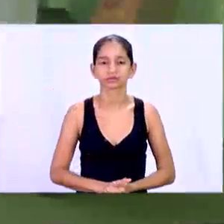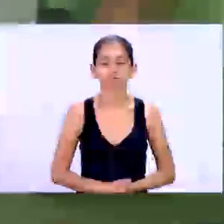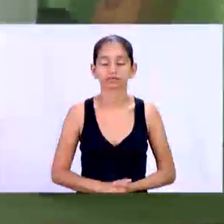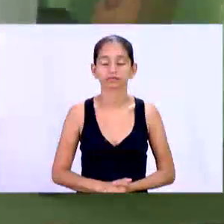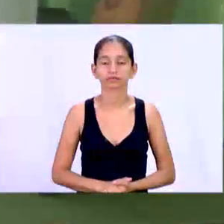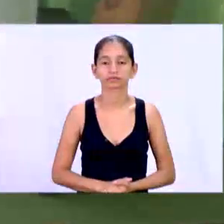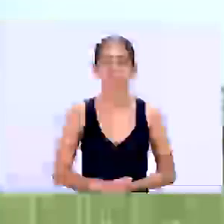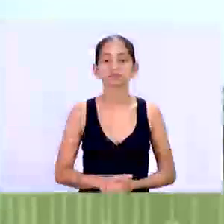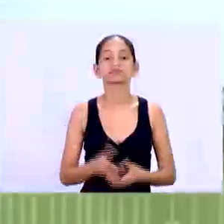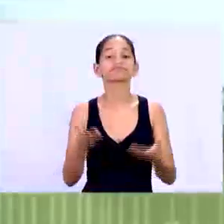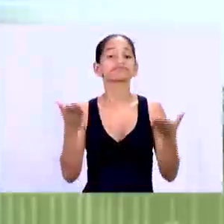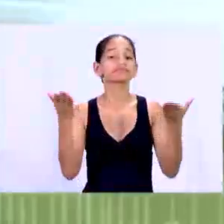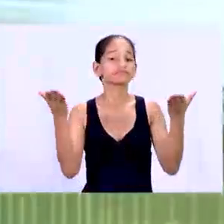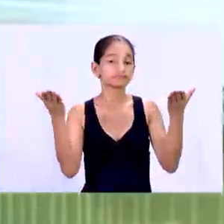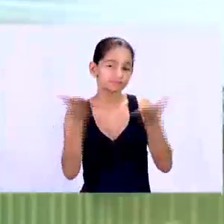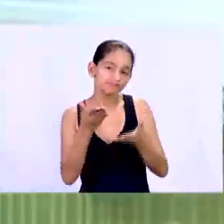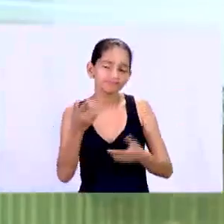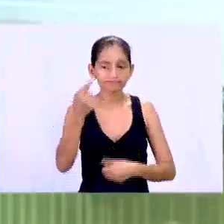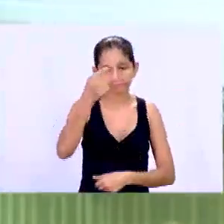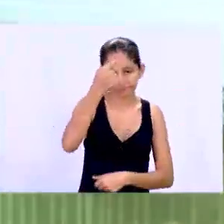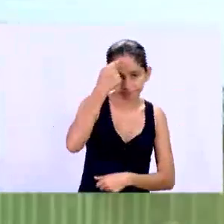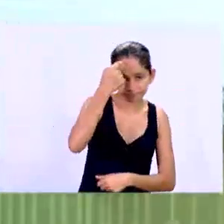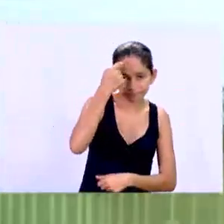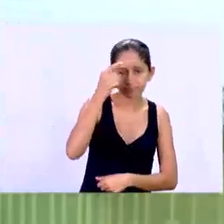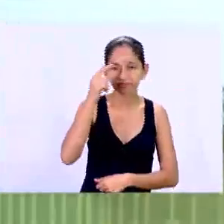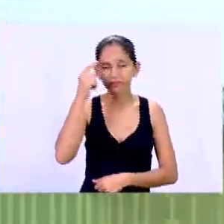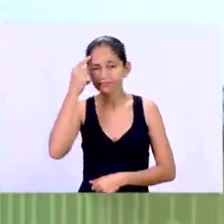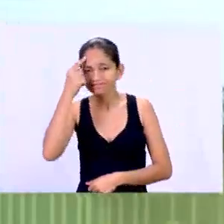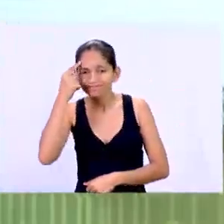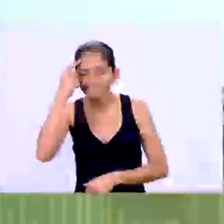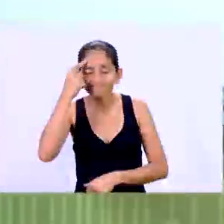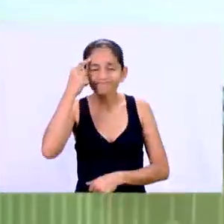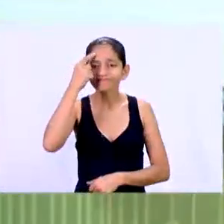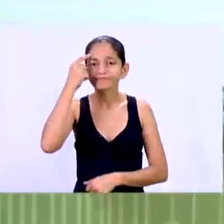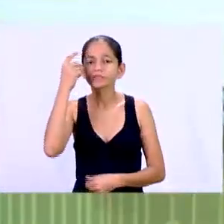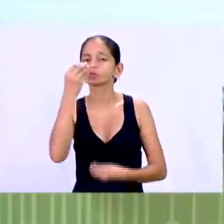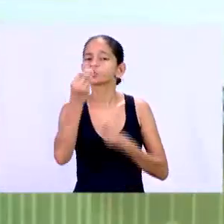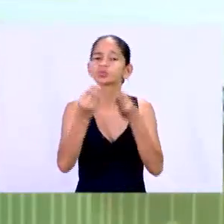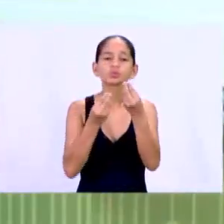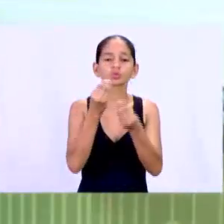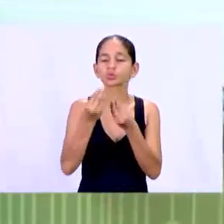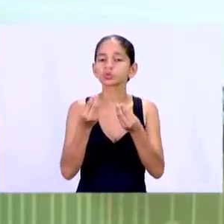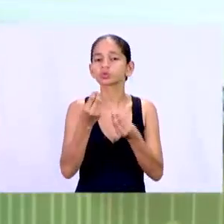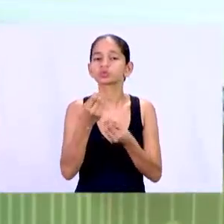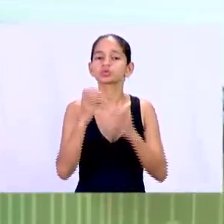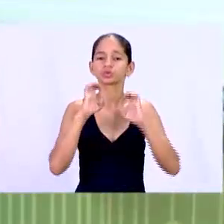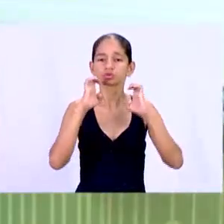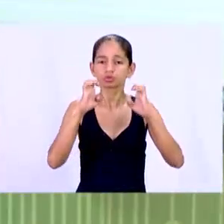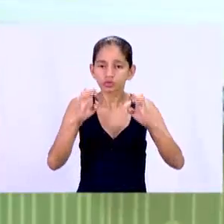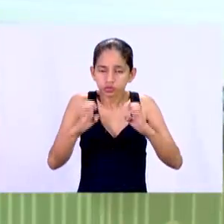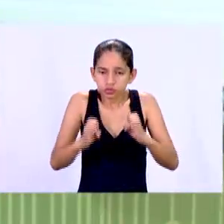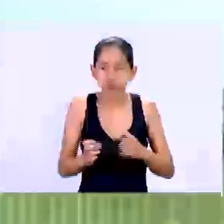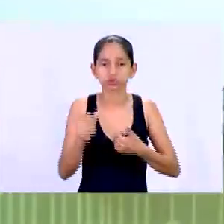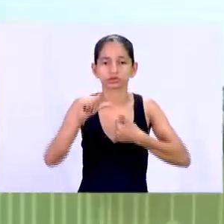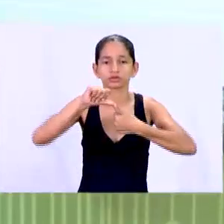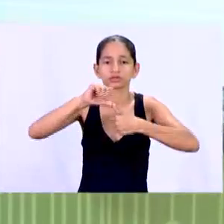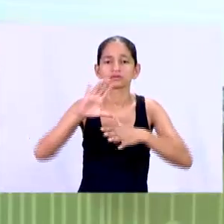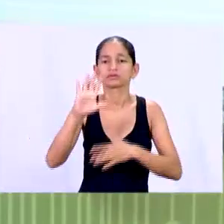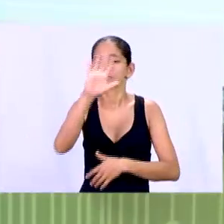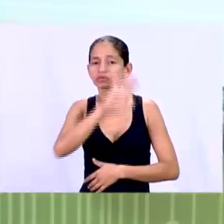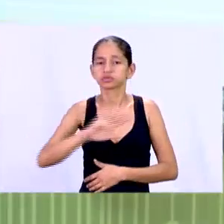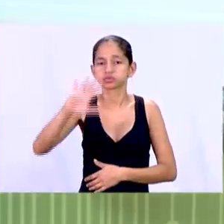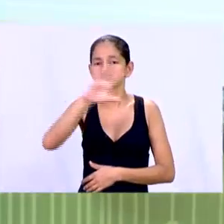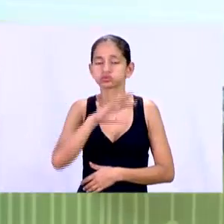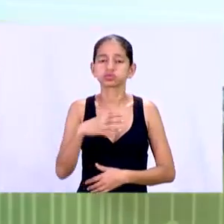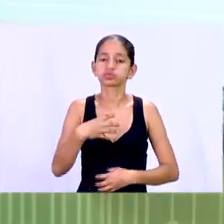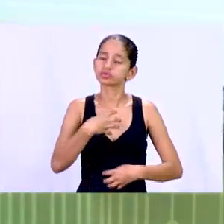Bem, e para a gente refletir um pouco, né, sobre como que está essa ética contemporânea na nossa sociedade, como